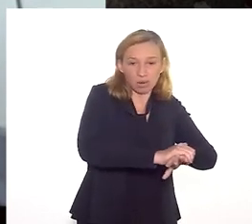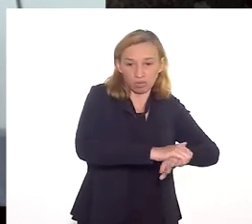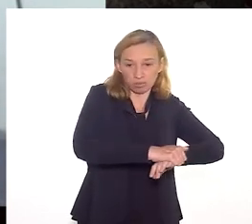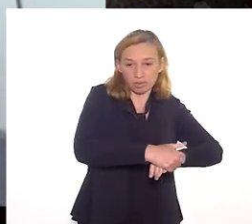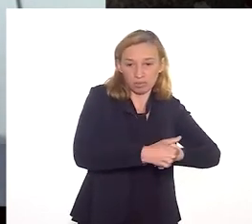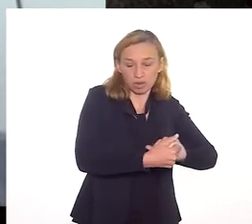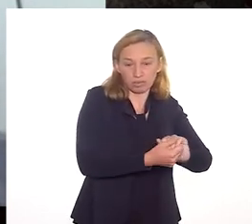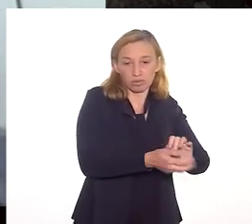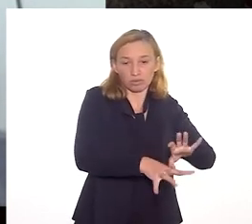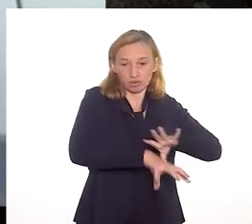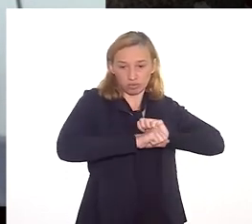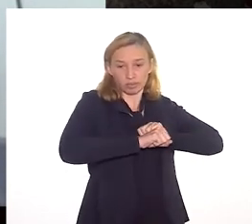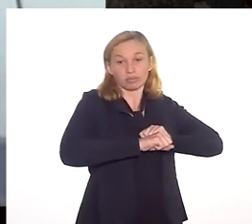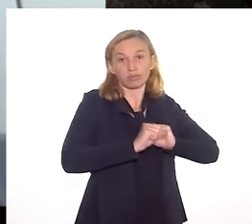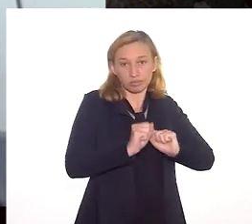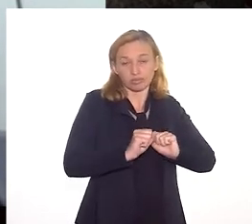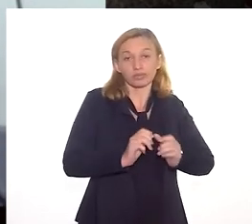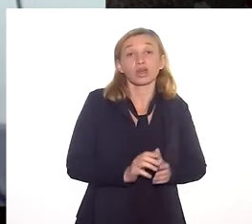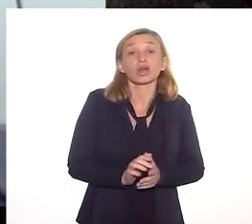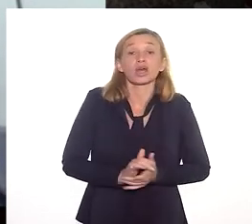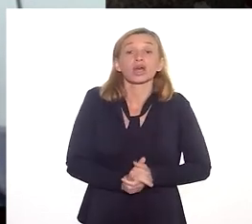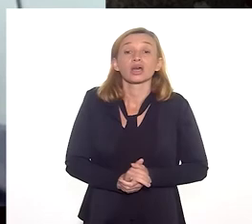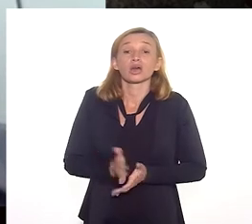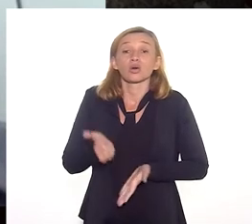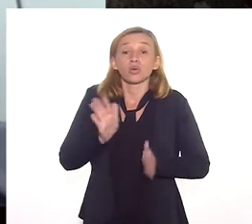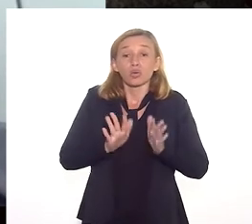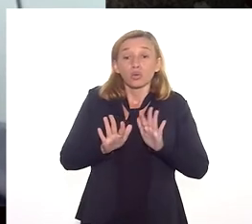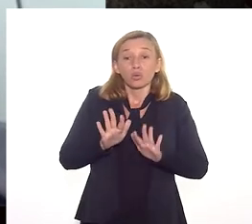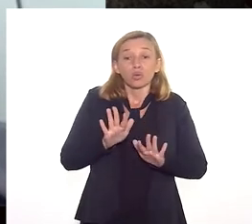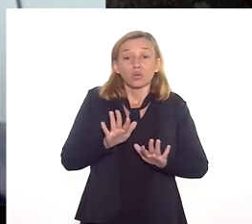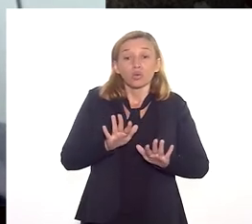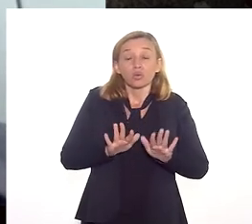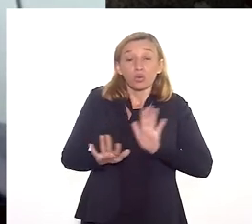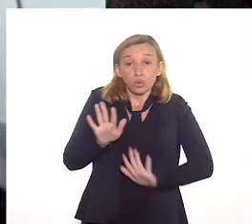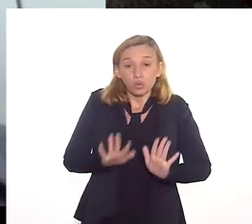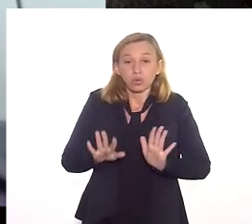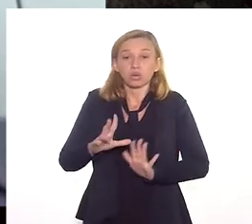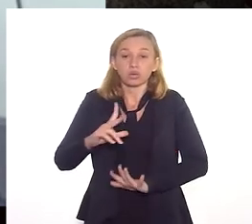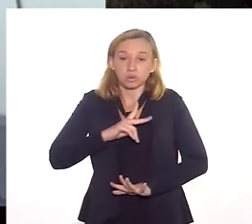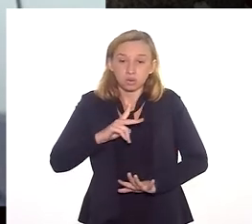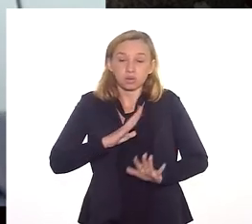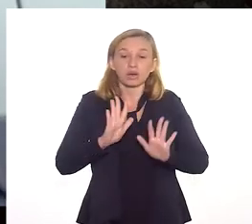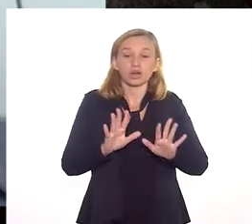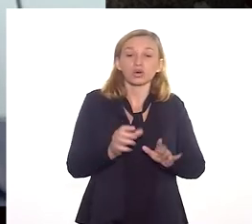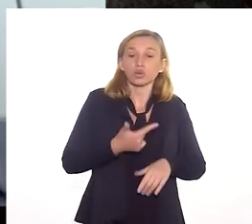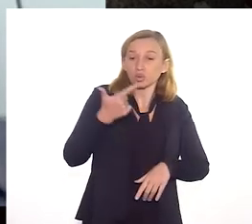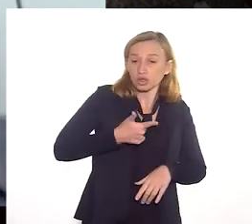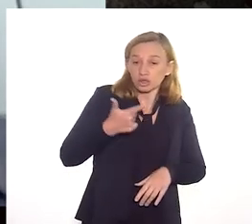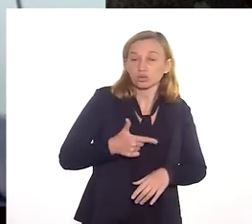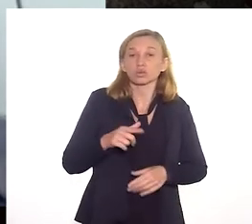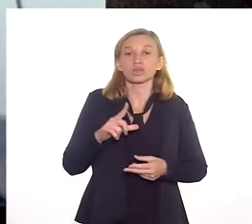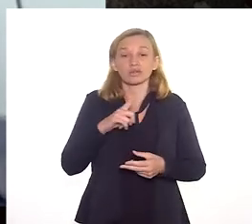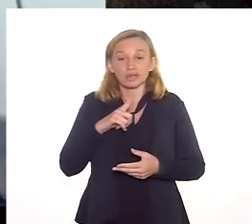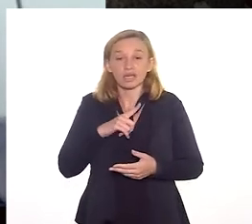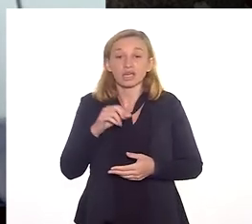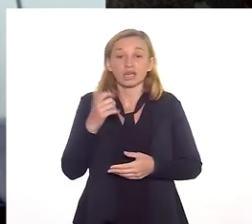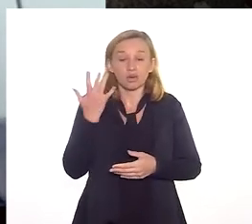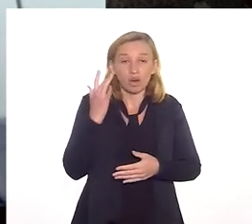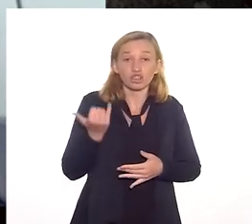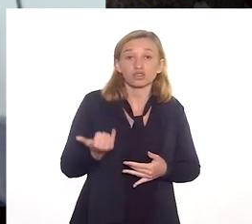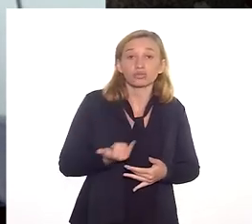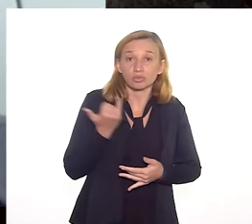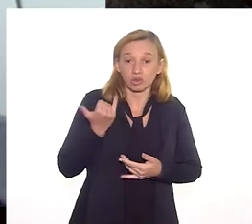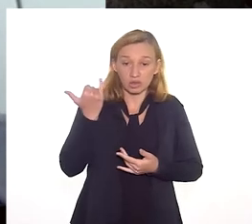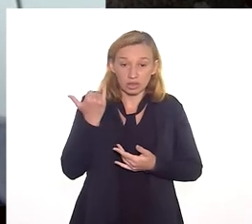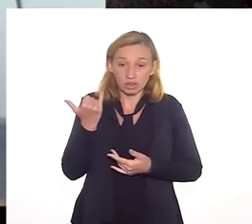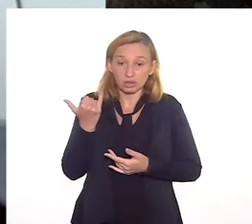mão em alguma coisa e traz para você. Esse é um ponto, é o cuidado individual. O segundo cuidado que a gente precisa ter, e eu acho